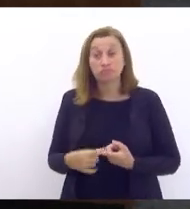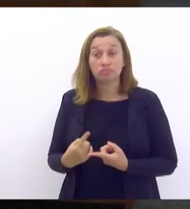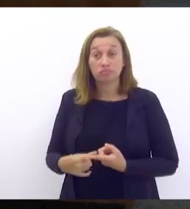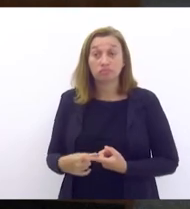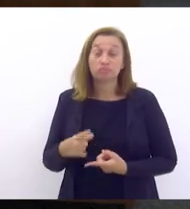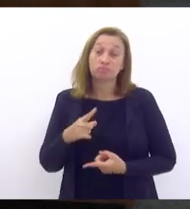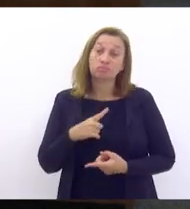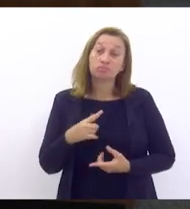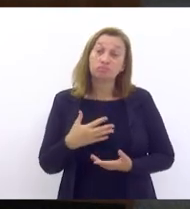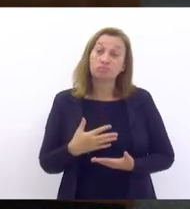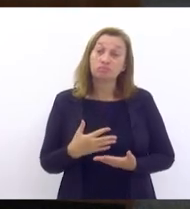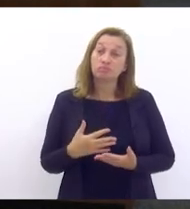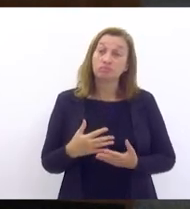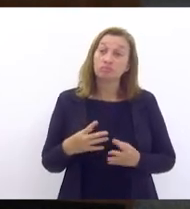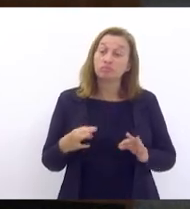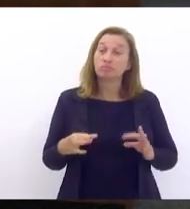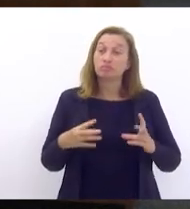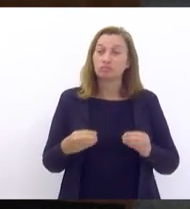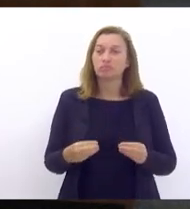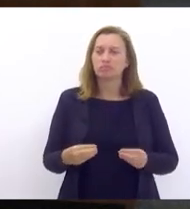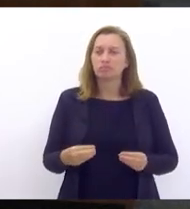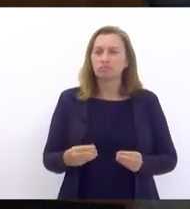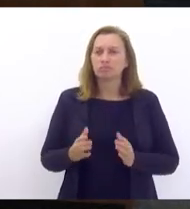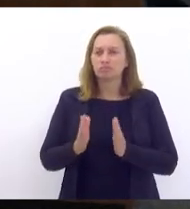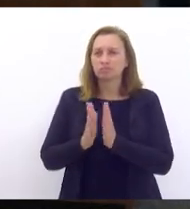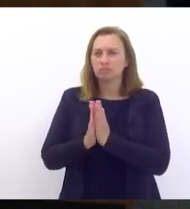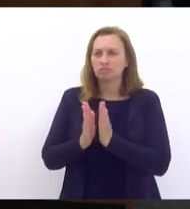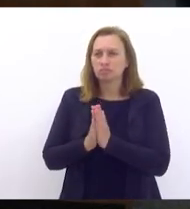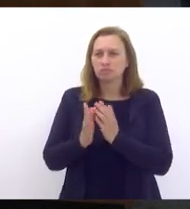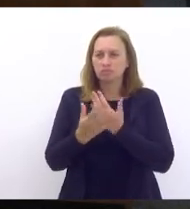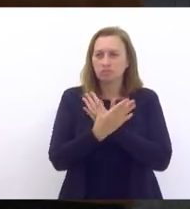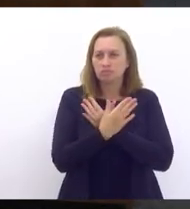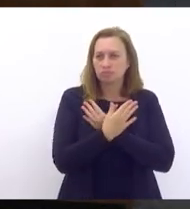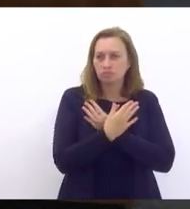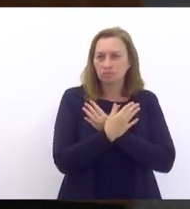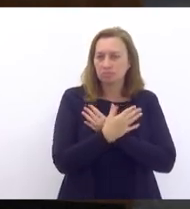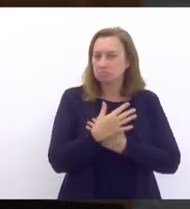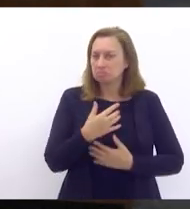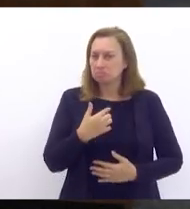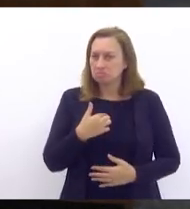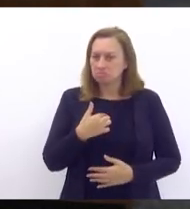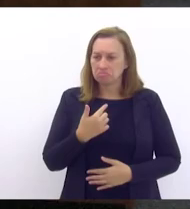um princípio que está na oração universal. Eu não tenho